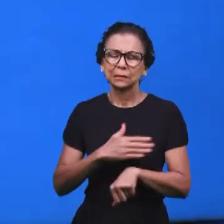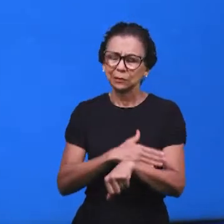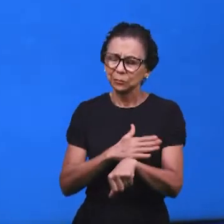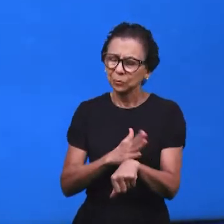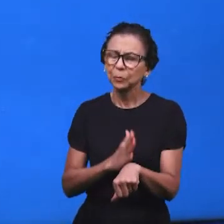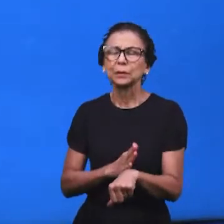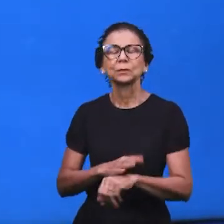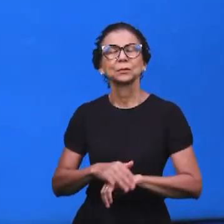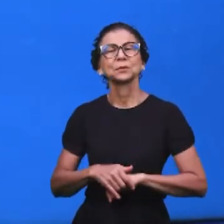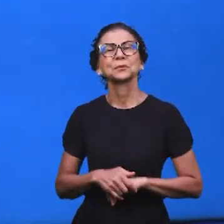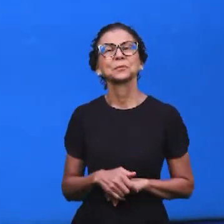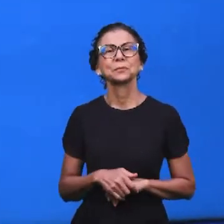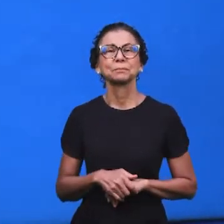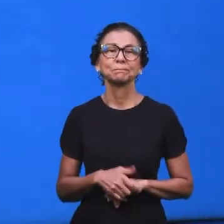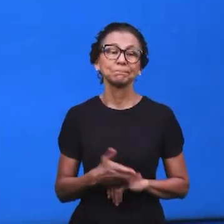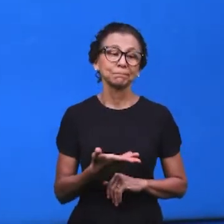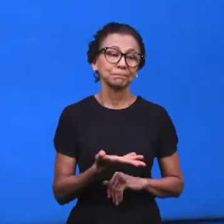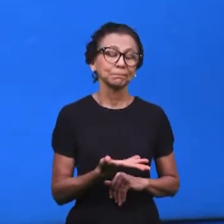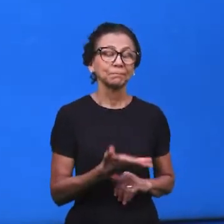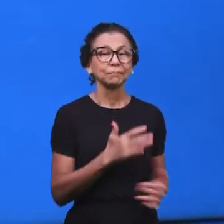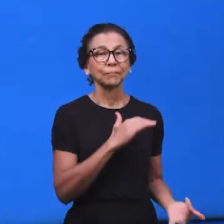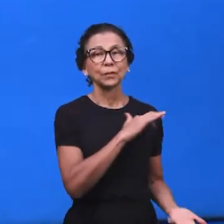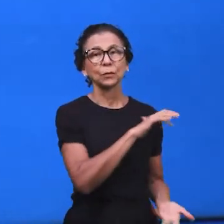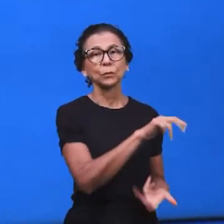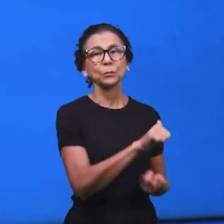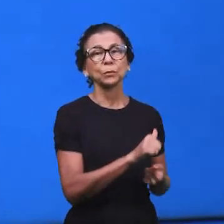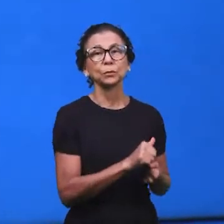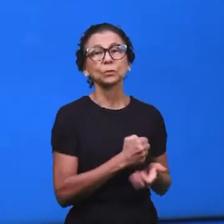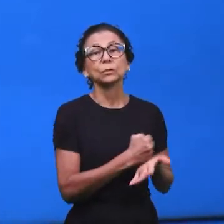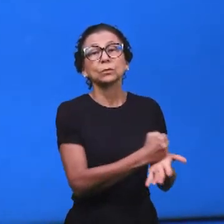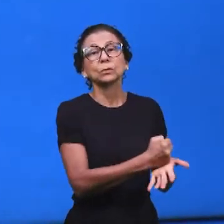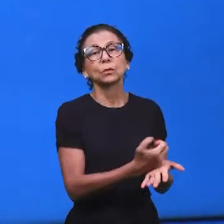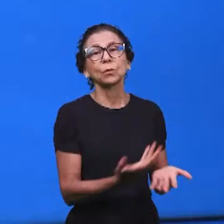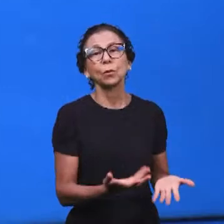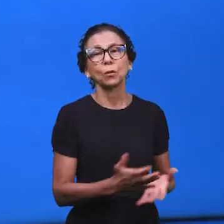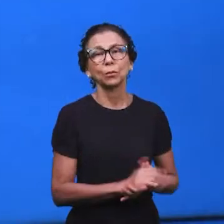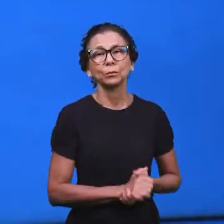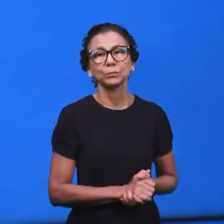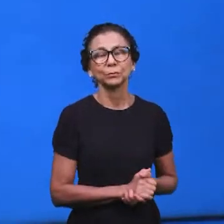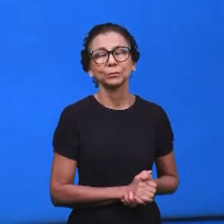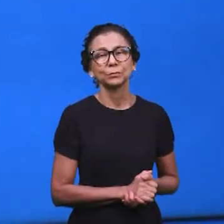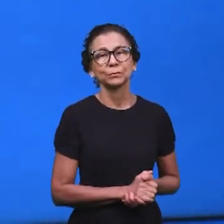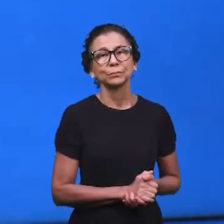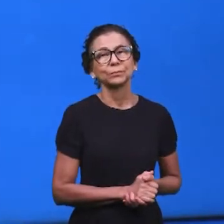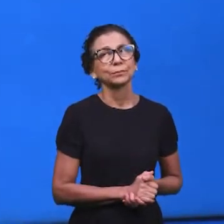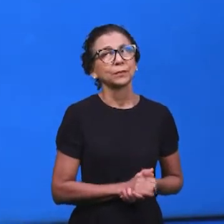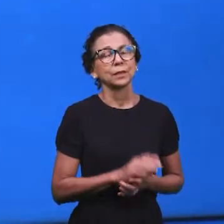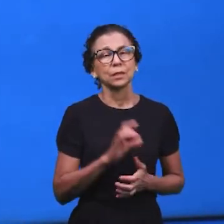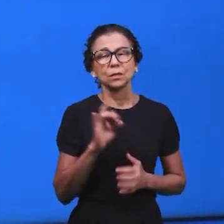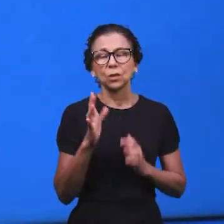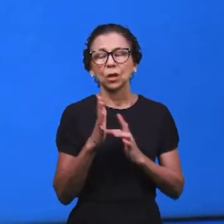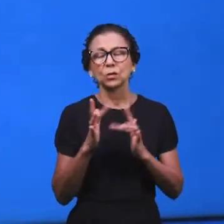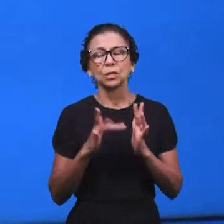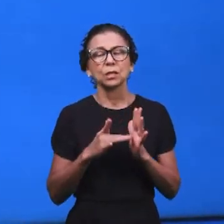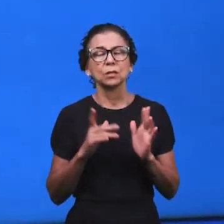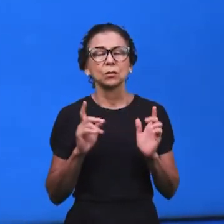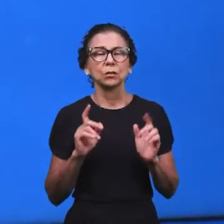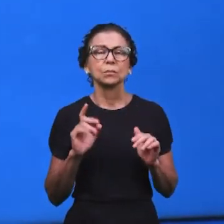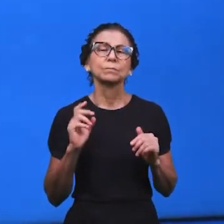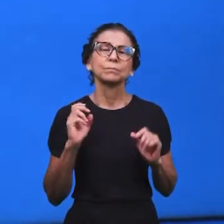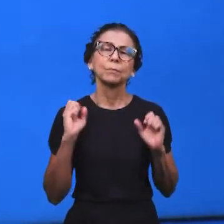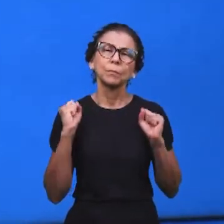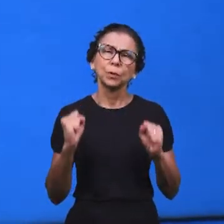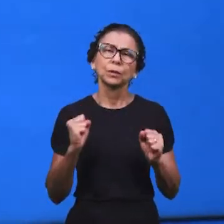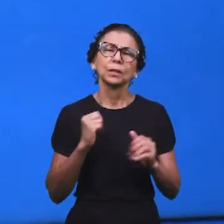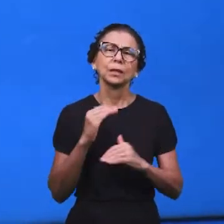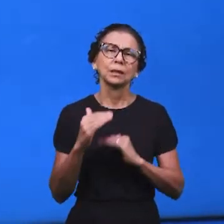os momentos. Mas o mundo caminha nesta hora para um estado de destruição e só o Senhor Jesus pode salvar